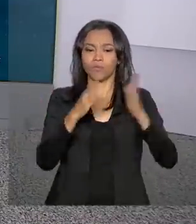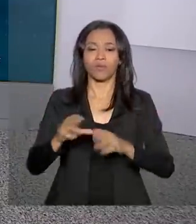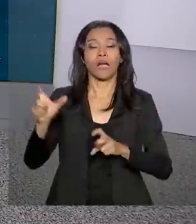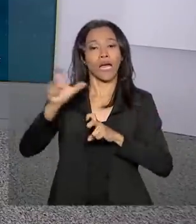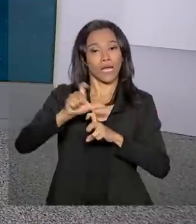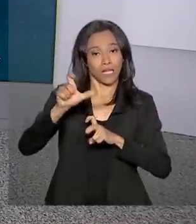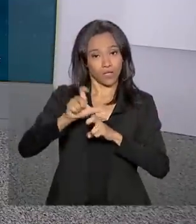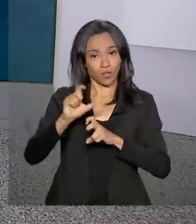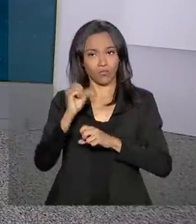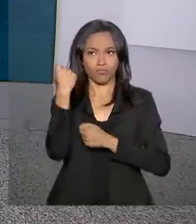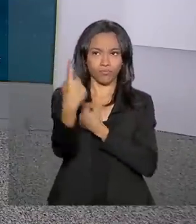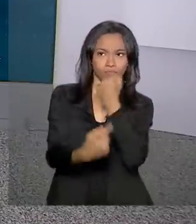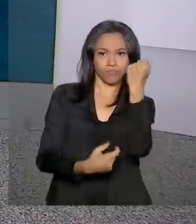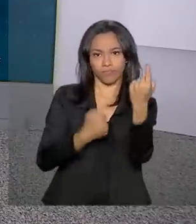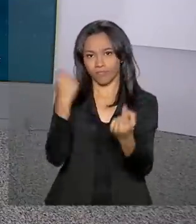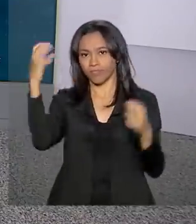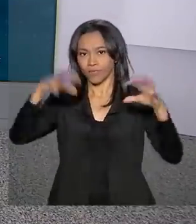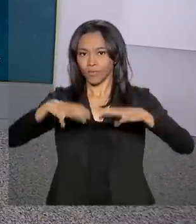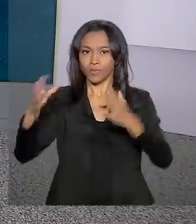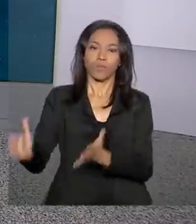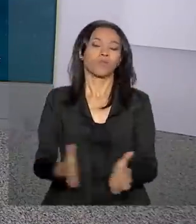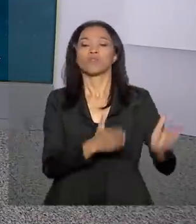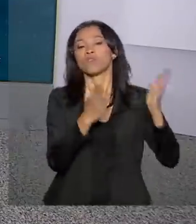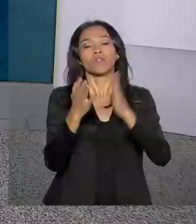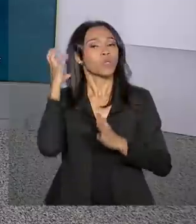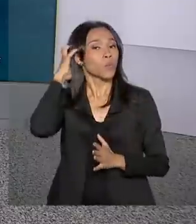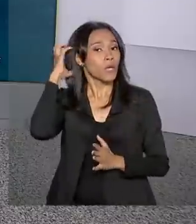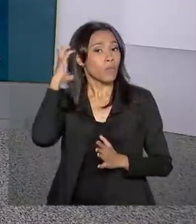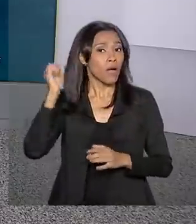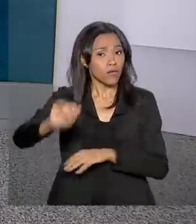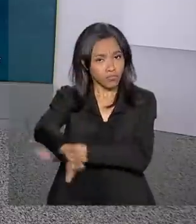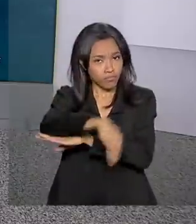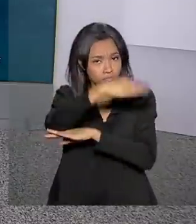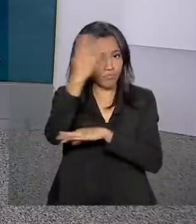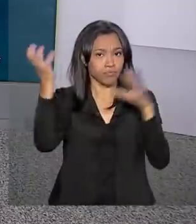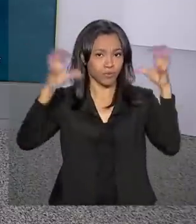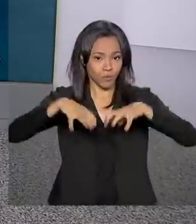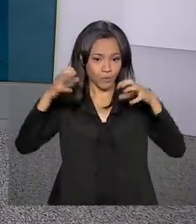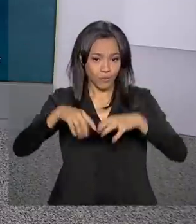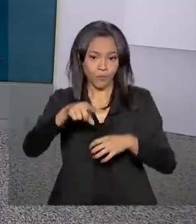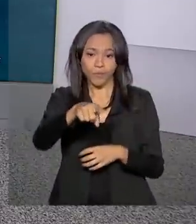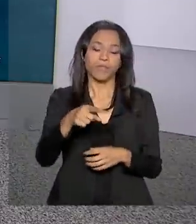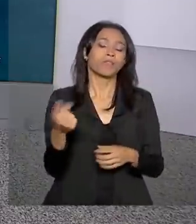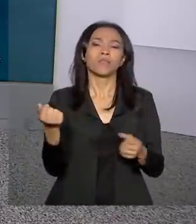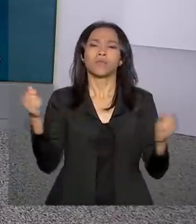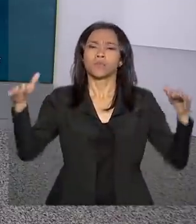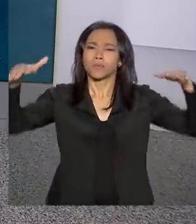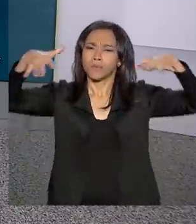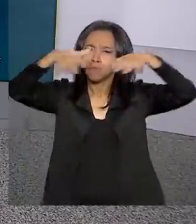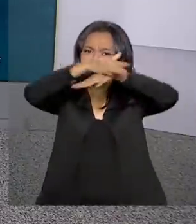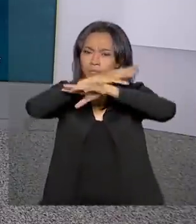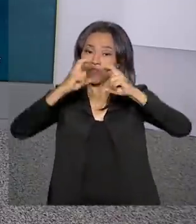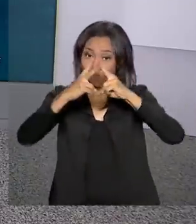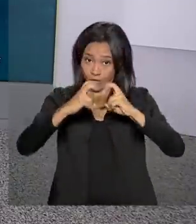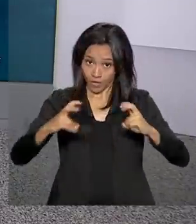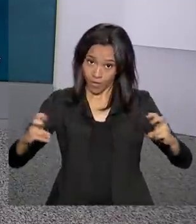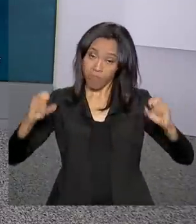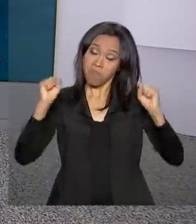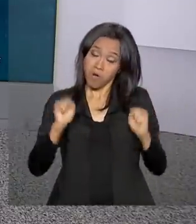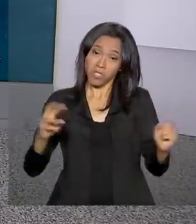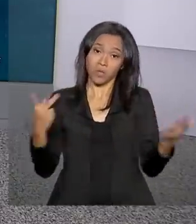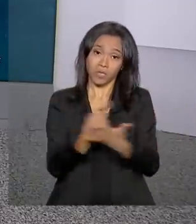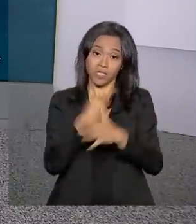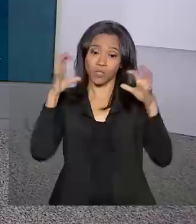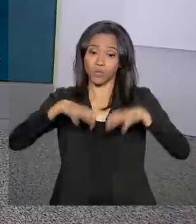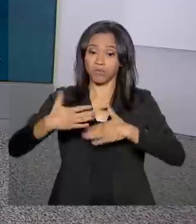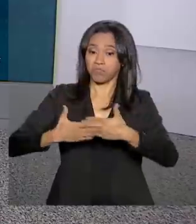isoladas. Em Cuiabá, chove ao longo do dia. Em Belo Horizonte, o céu está parcialmente nublado. E em Florianópolis, pode chover